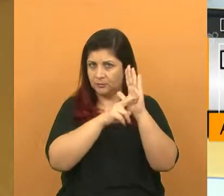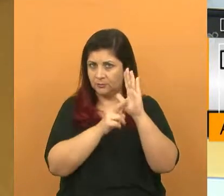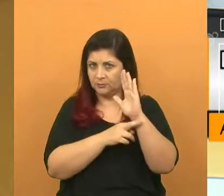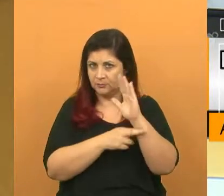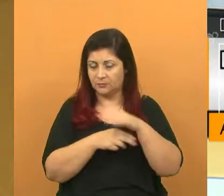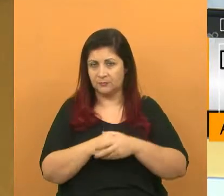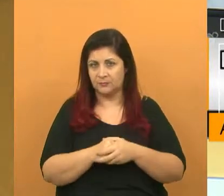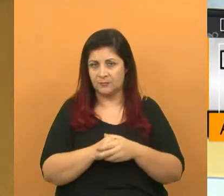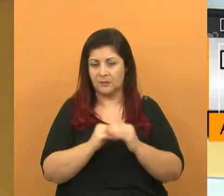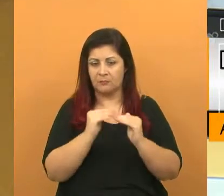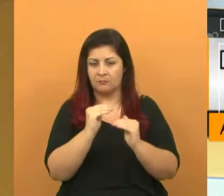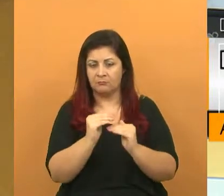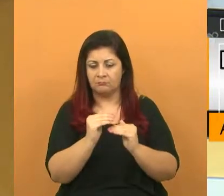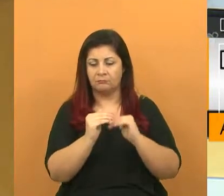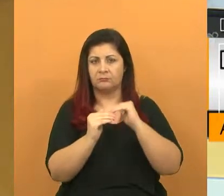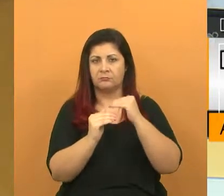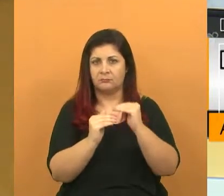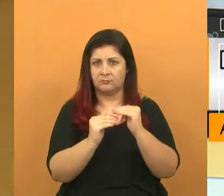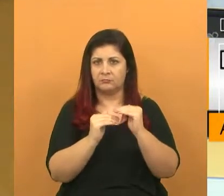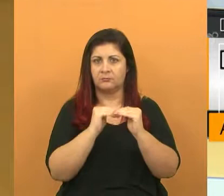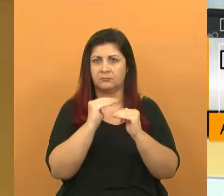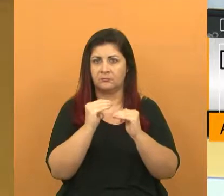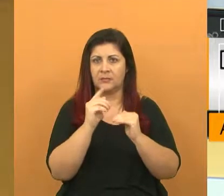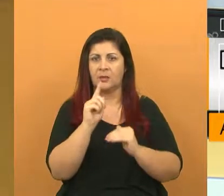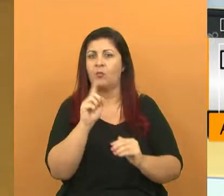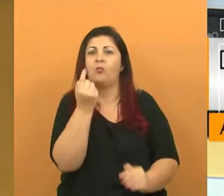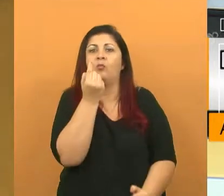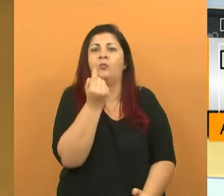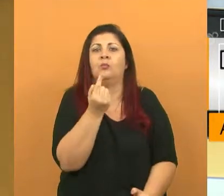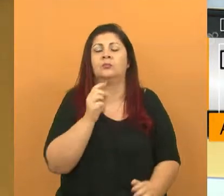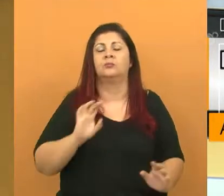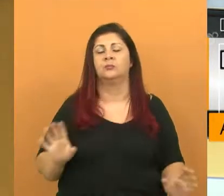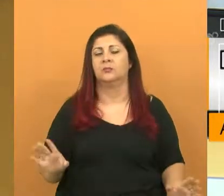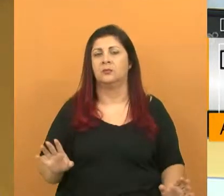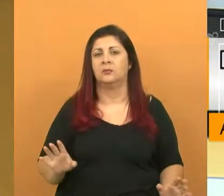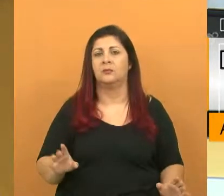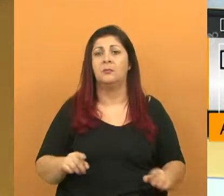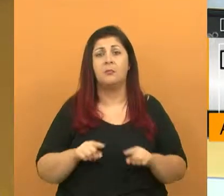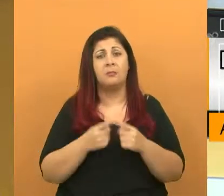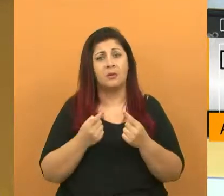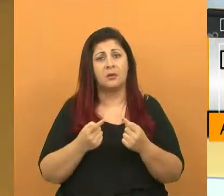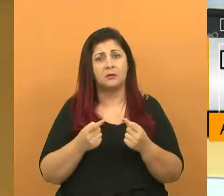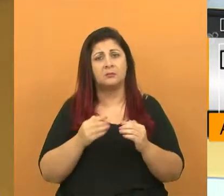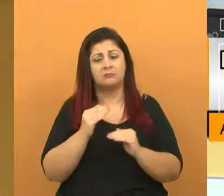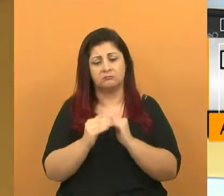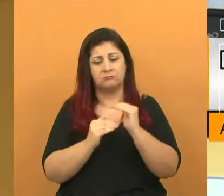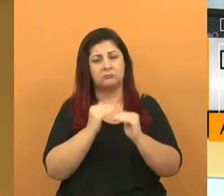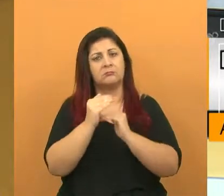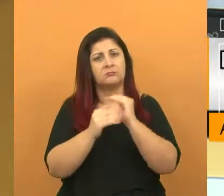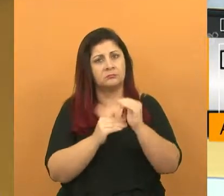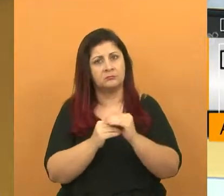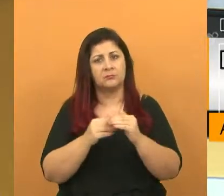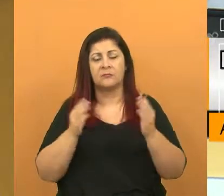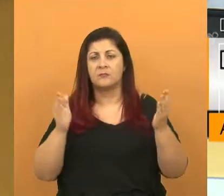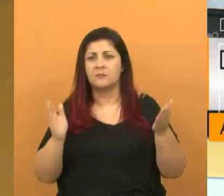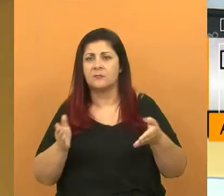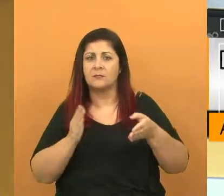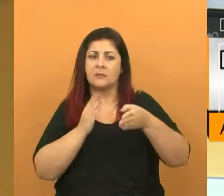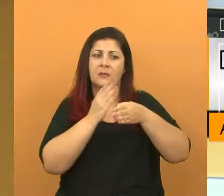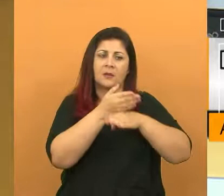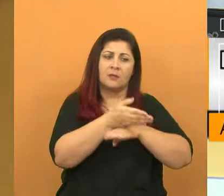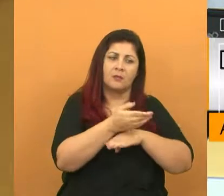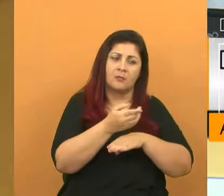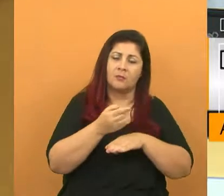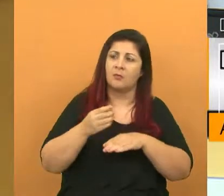é uma seqüência de atos não é um ato que regulariza mais uma sequência então você aprova primeiro